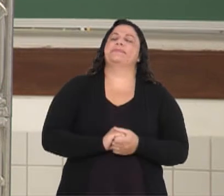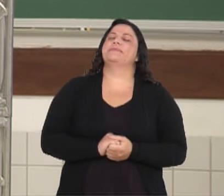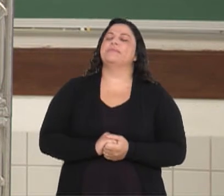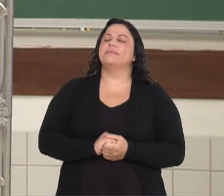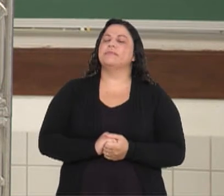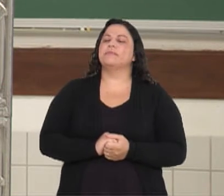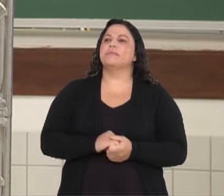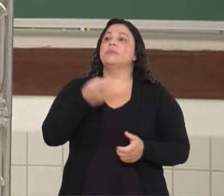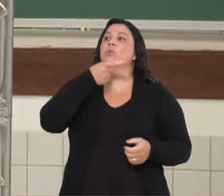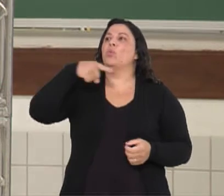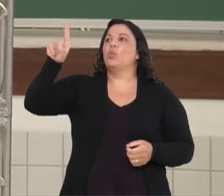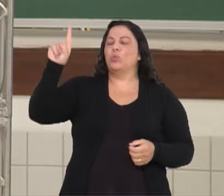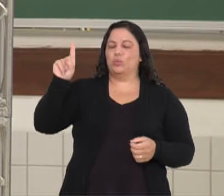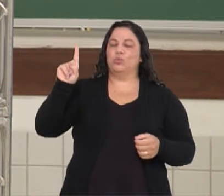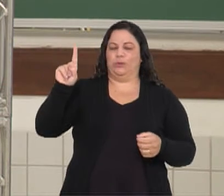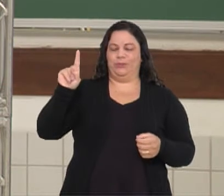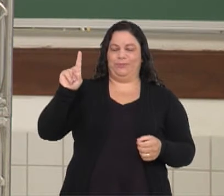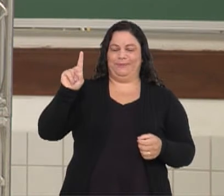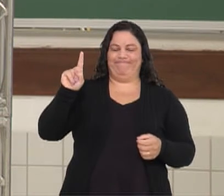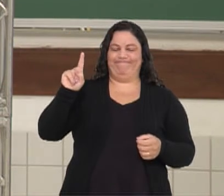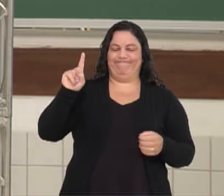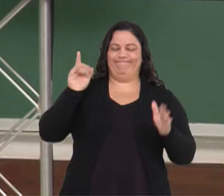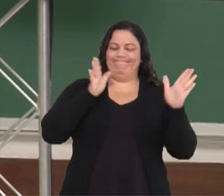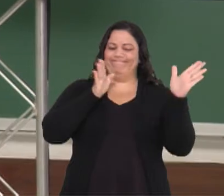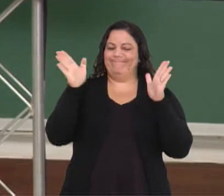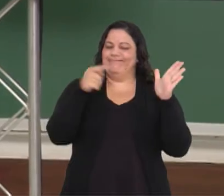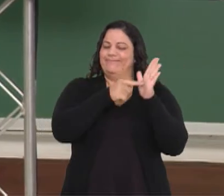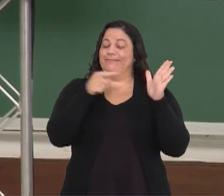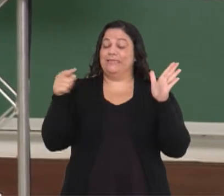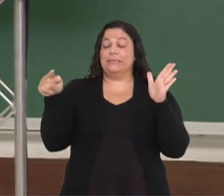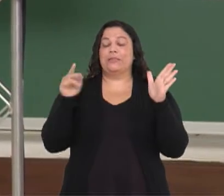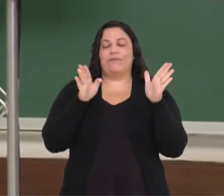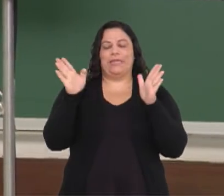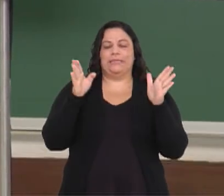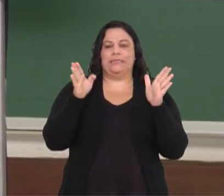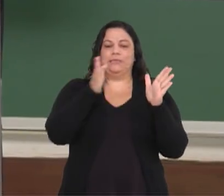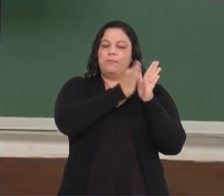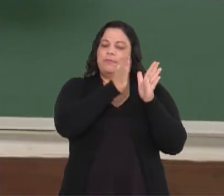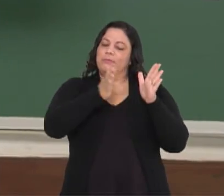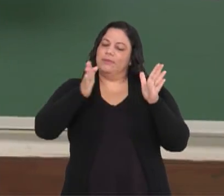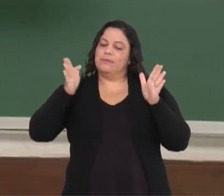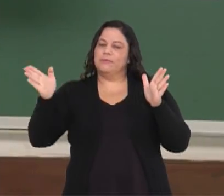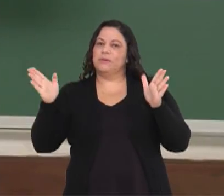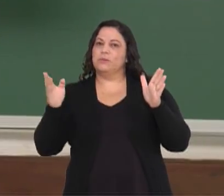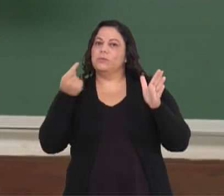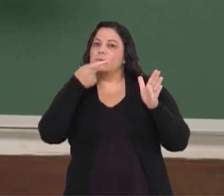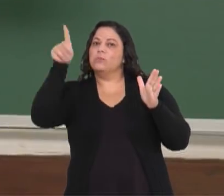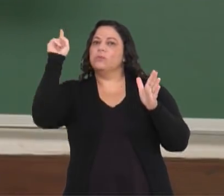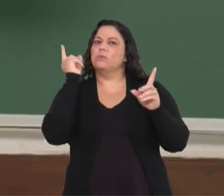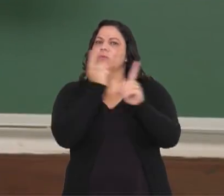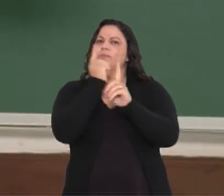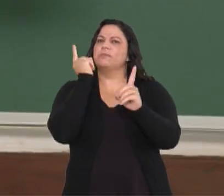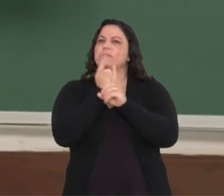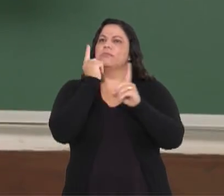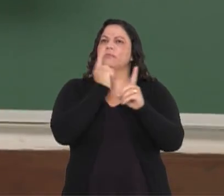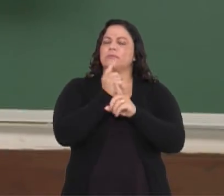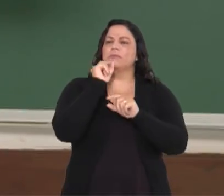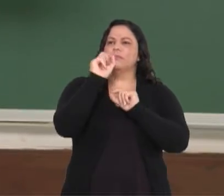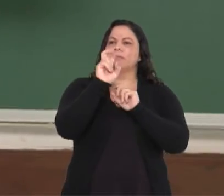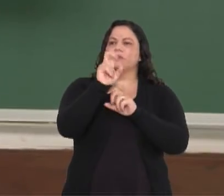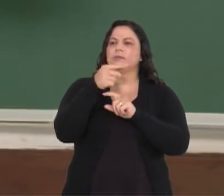Última fase do passo a passo. O último número encontrado no dispositivo, que nesse caso é 5